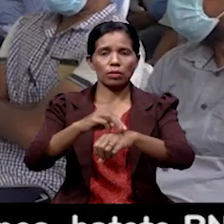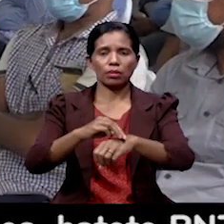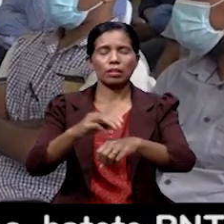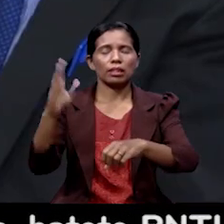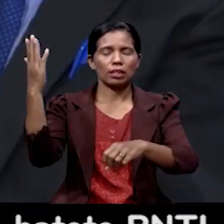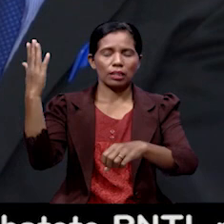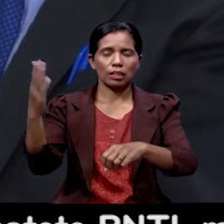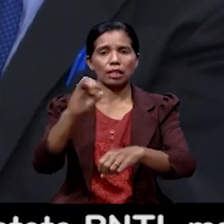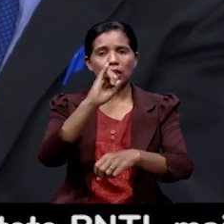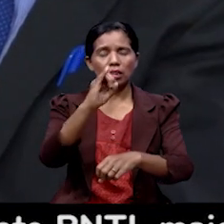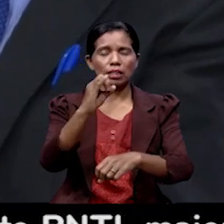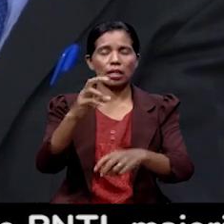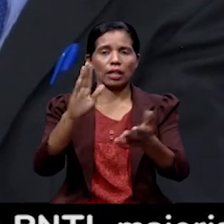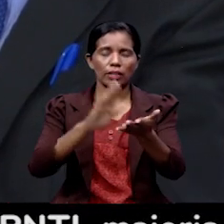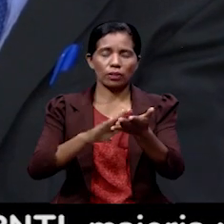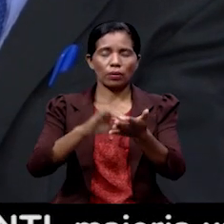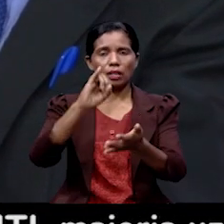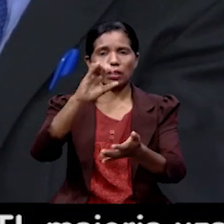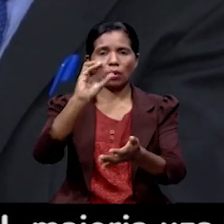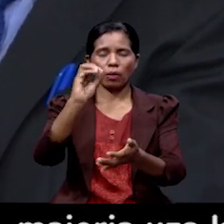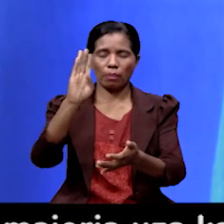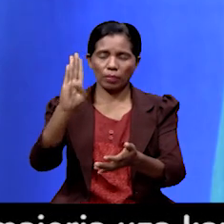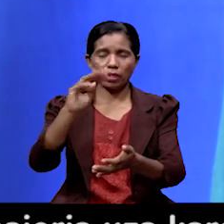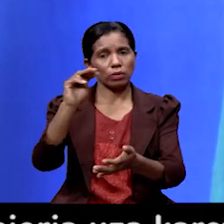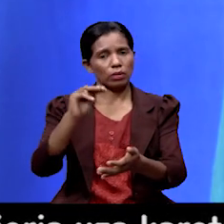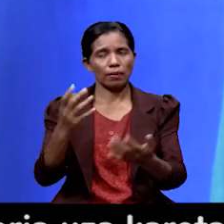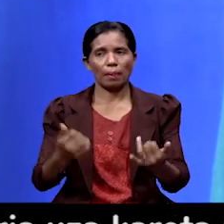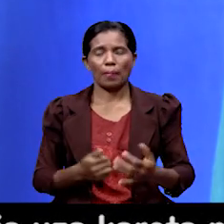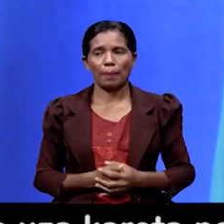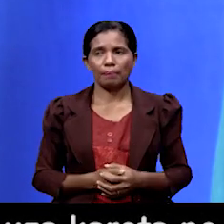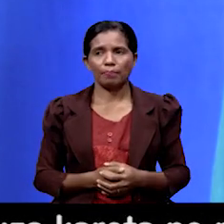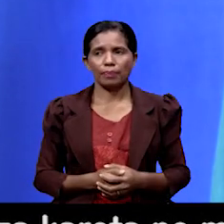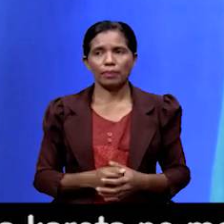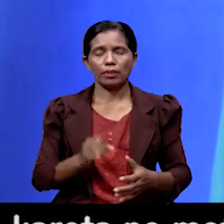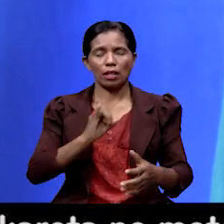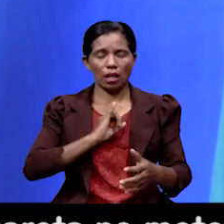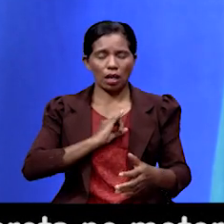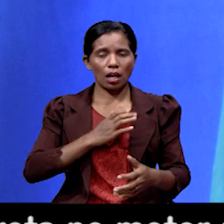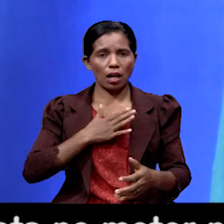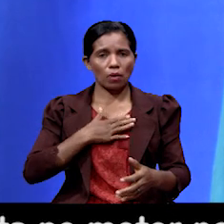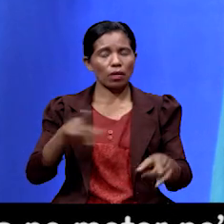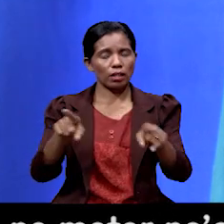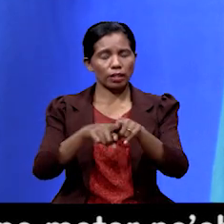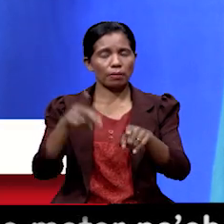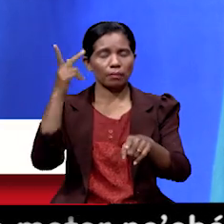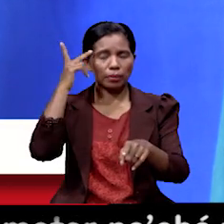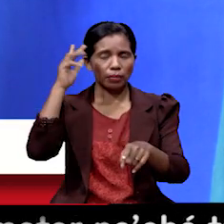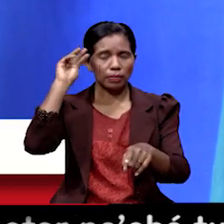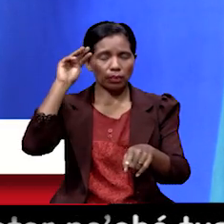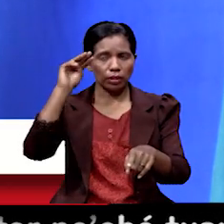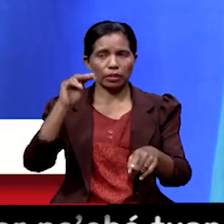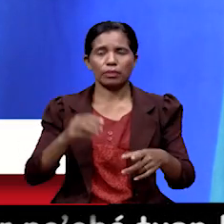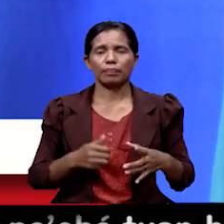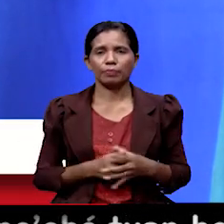IOB segunda semana né. Se fosse a uma cara, primeiro ministro, a falar nesse dia